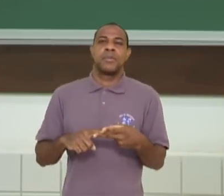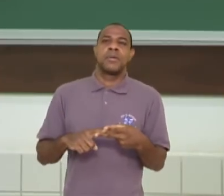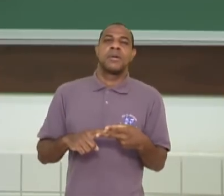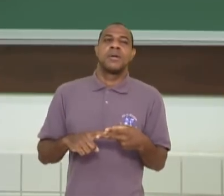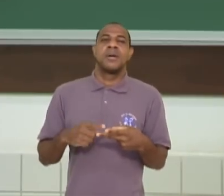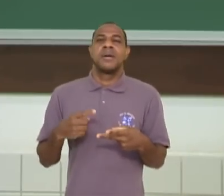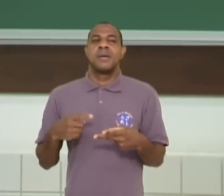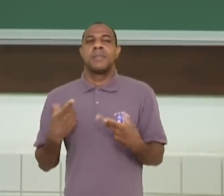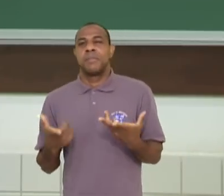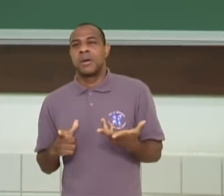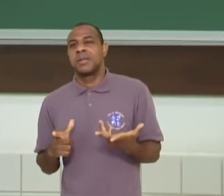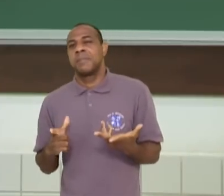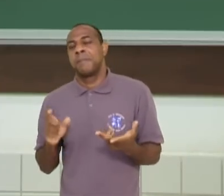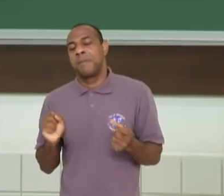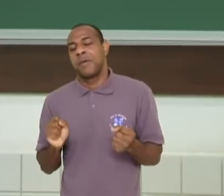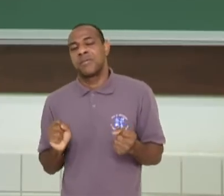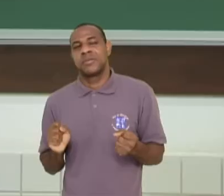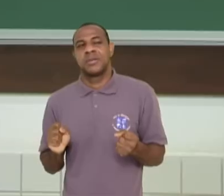apenas animais,